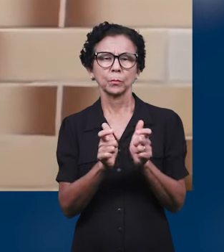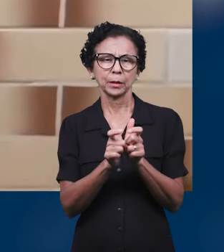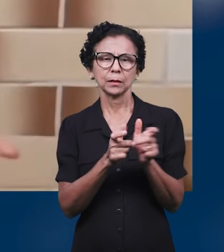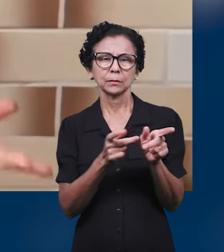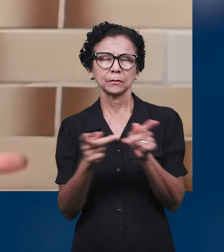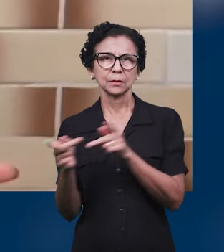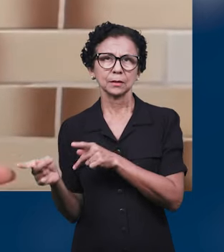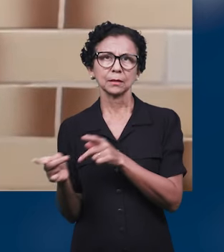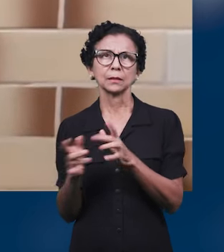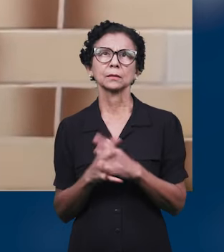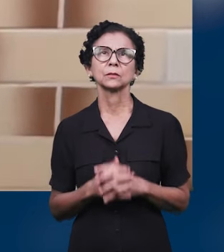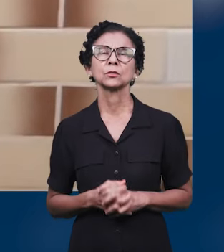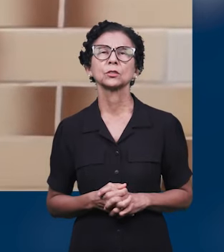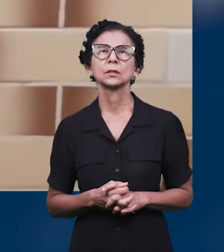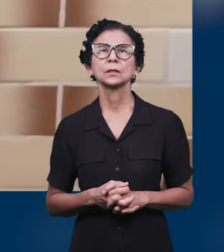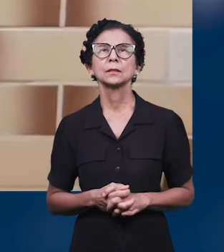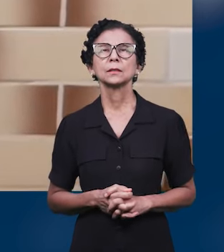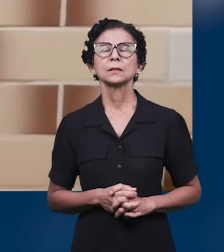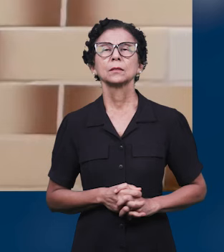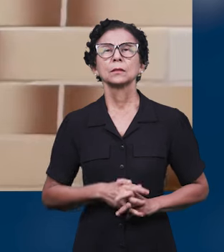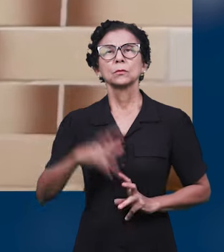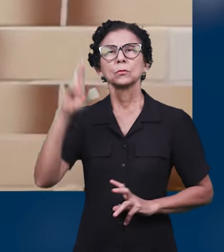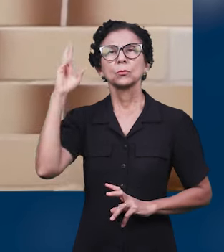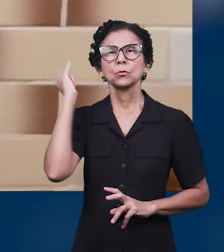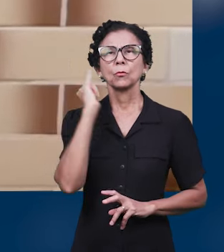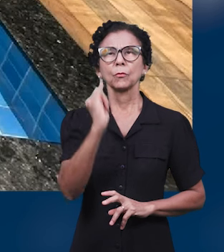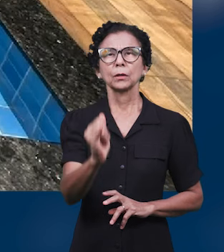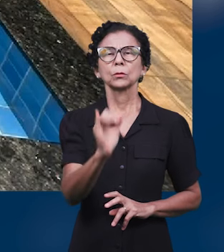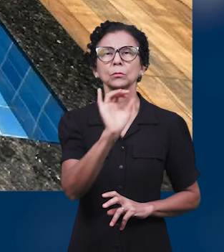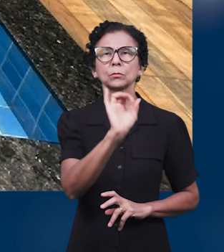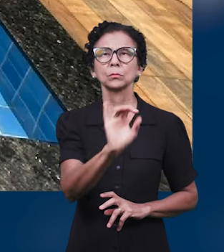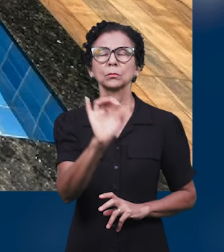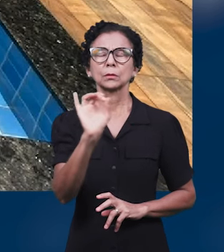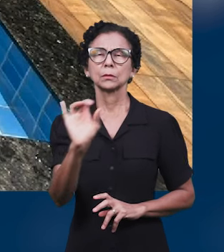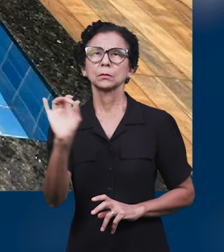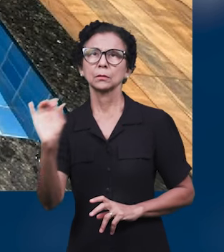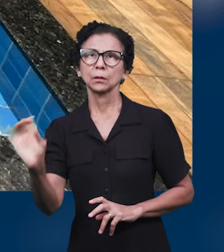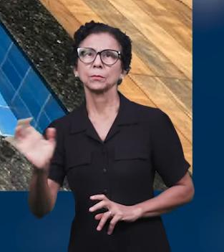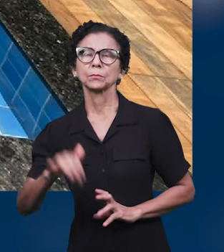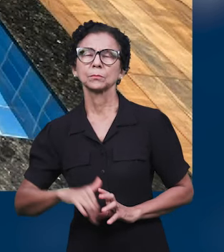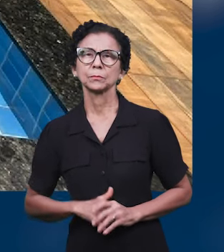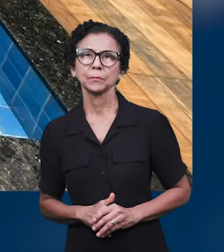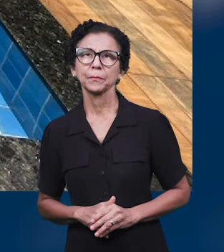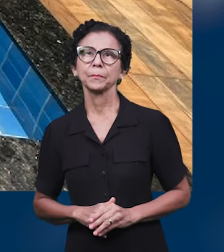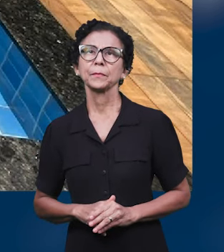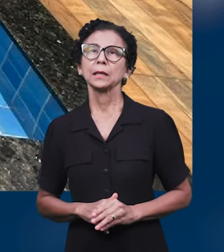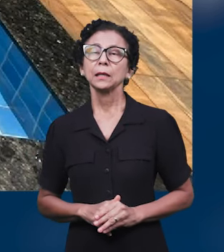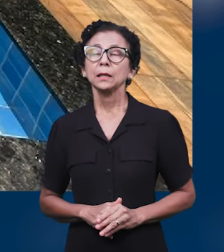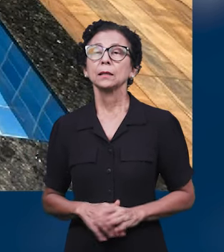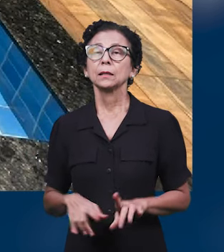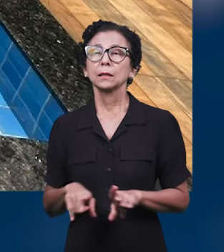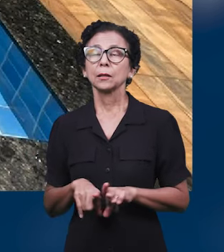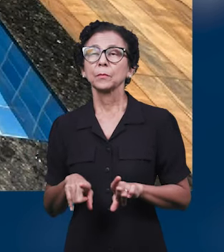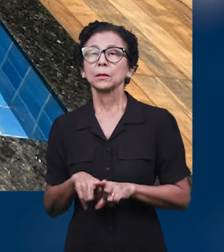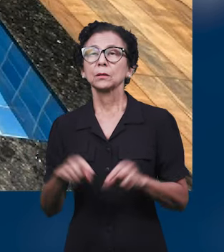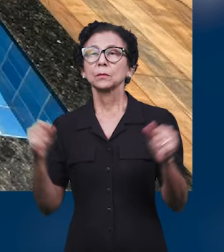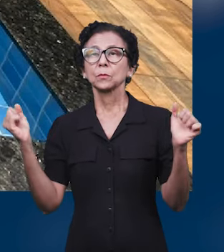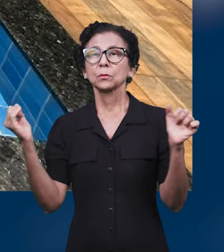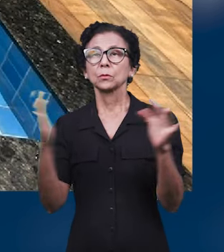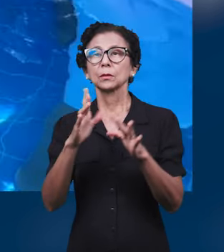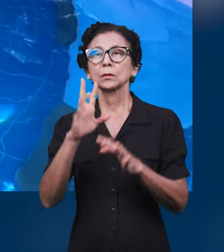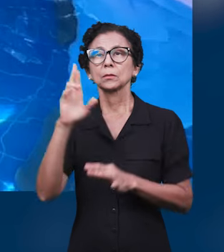nós tivemos um batismo na igreja do setor Estrela d'Alva, em que participaram os irmãos do Jardim Planalto, do Vera Cruz e também os